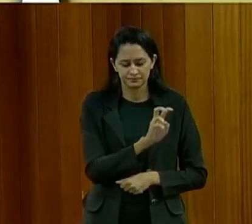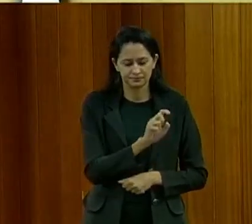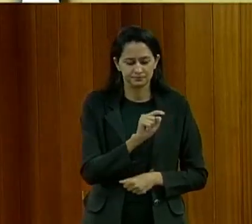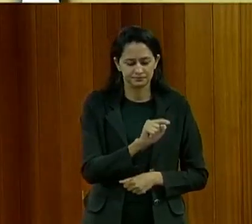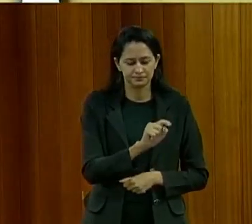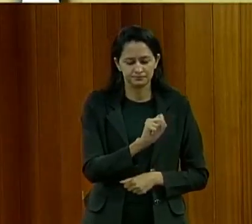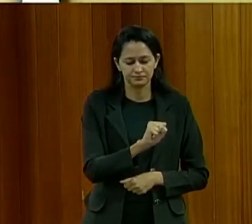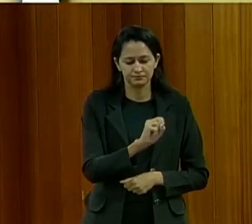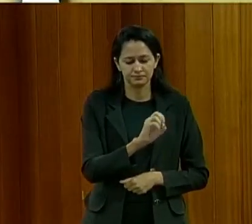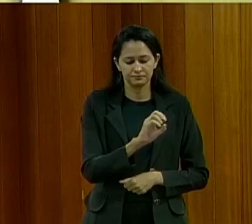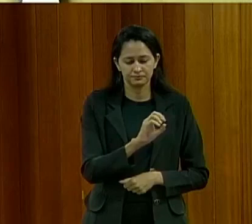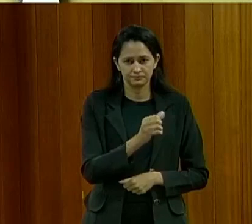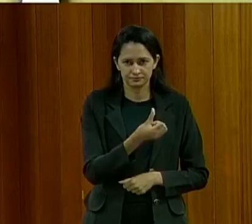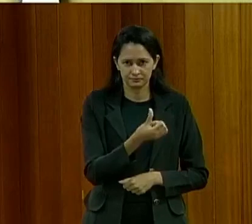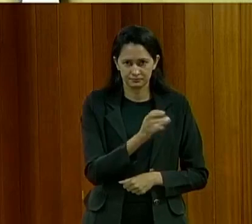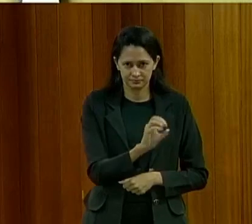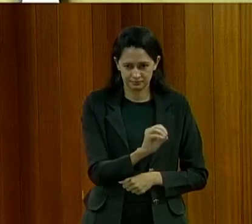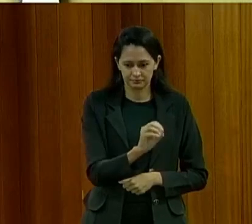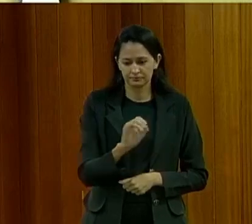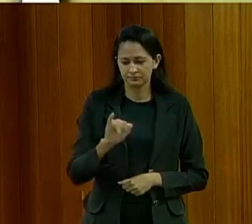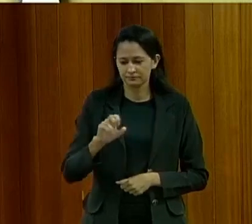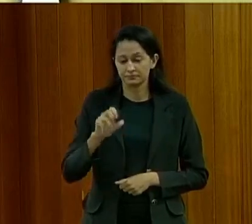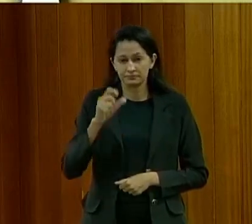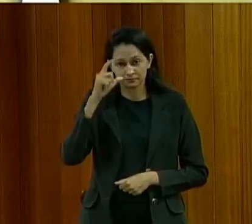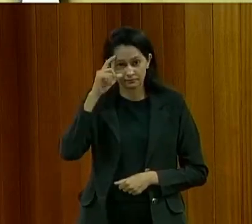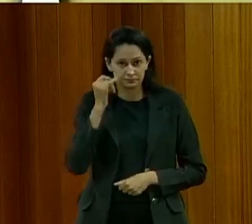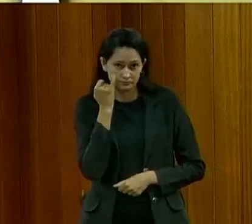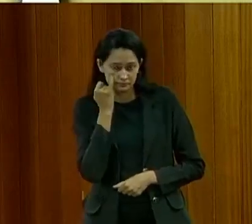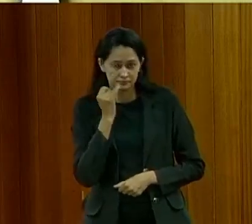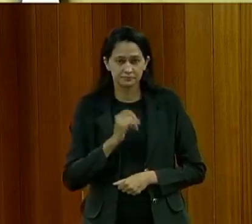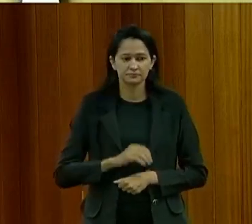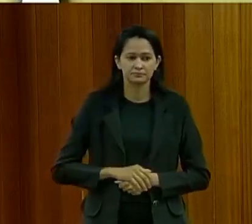vereador Isaías. Requerimento